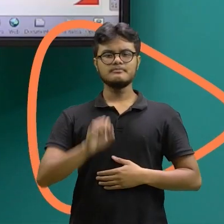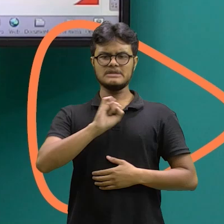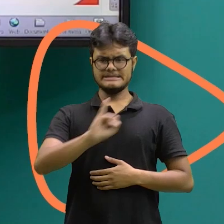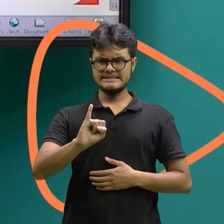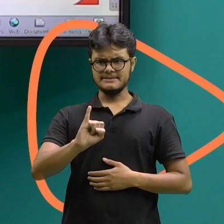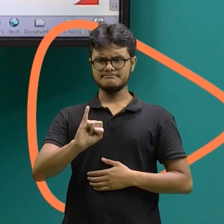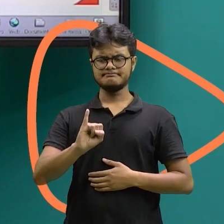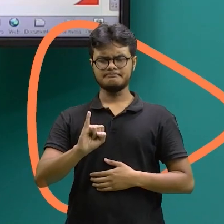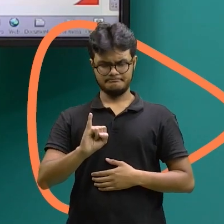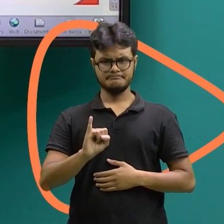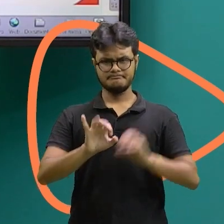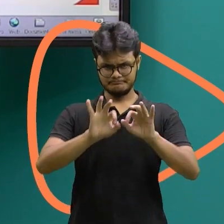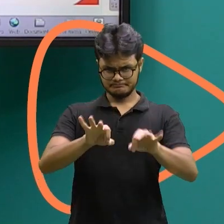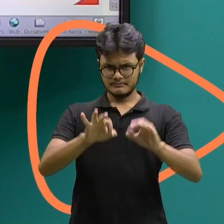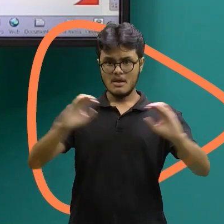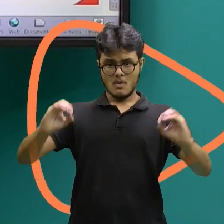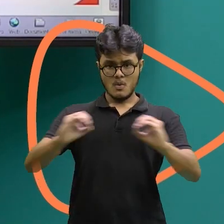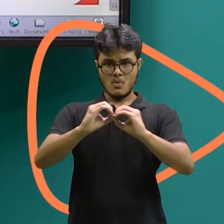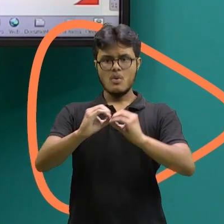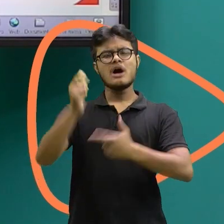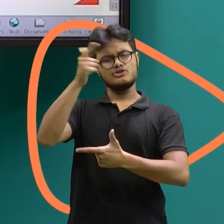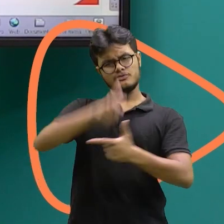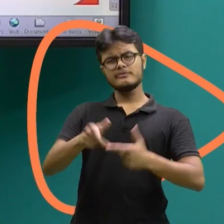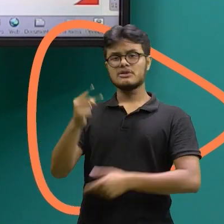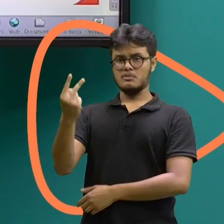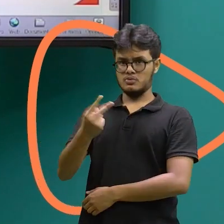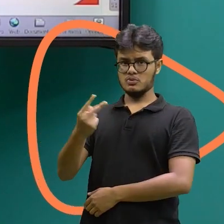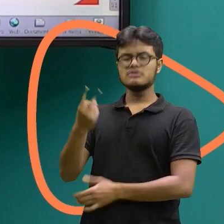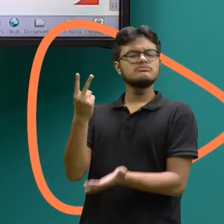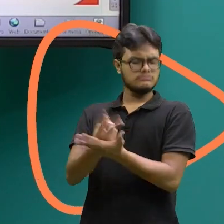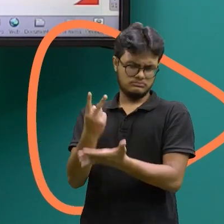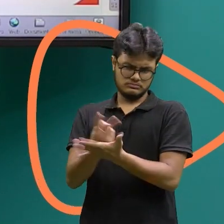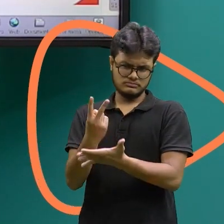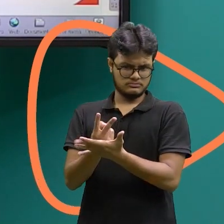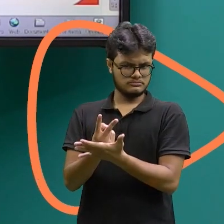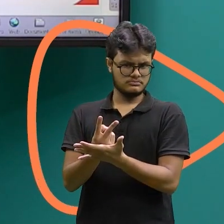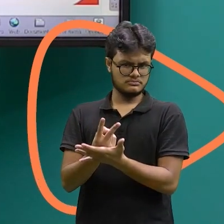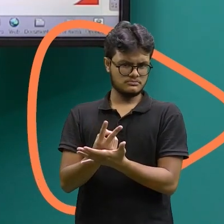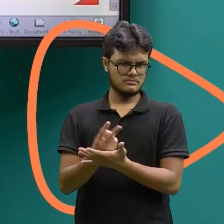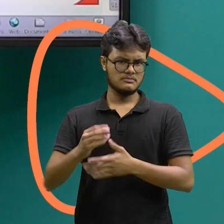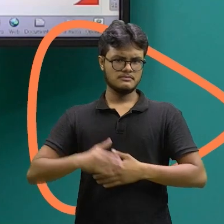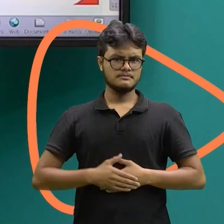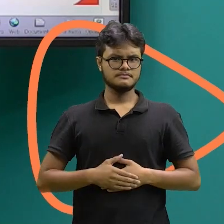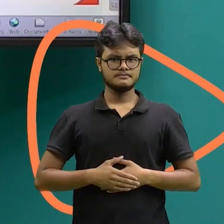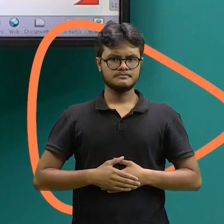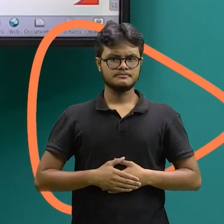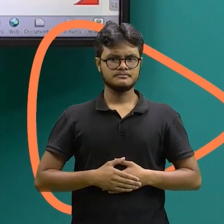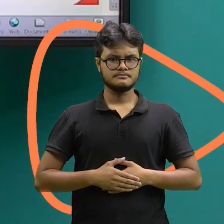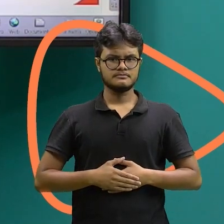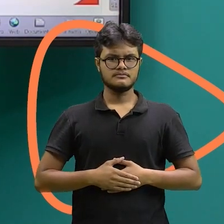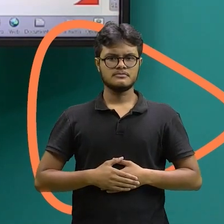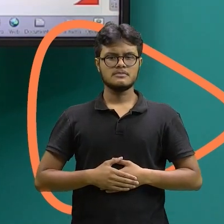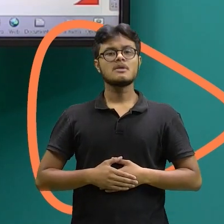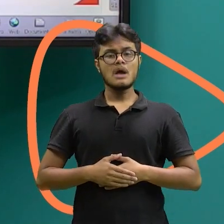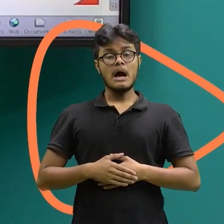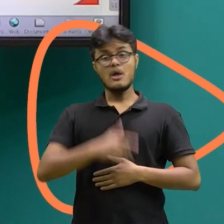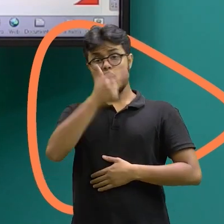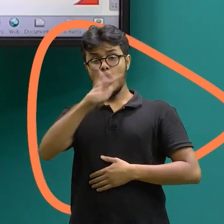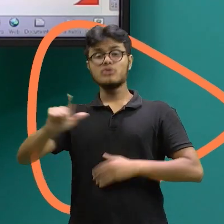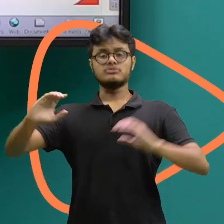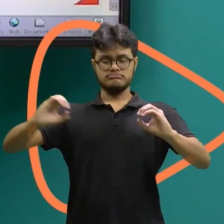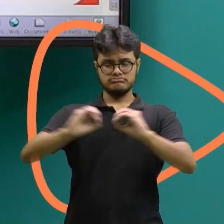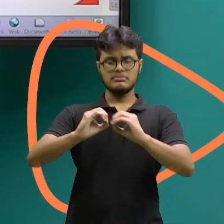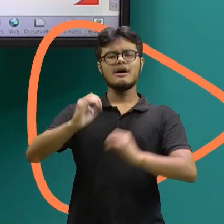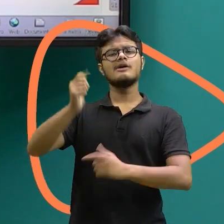com o corpo X, eu divido minha carga inicial por 2. Aí eu faço um segundo contato, vou dividir novamente por 2 por esse processo.